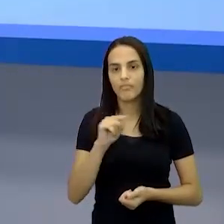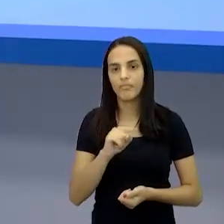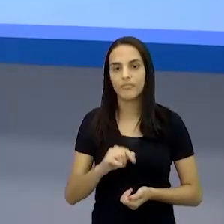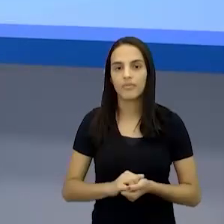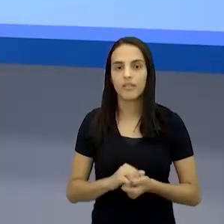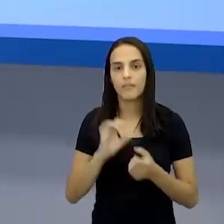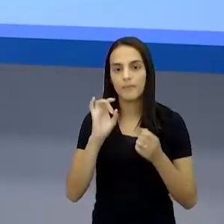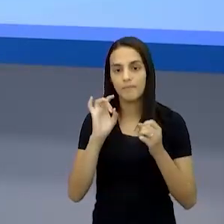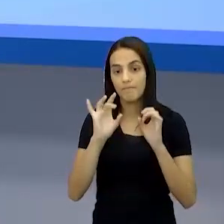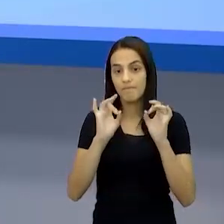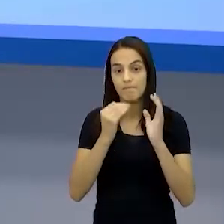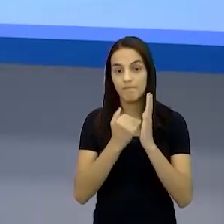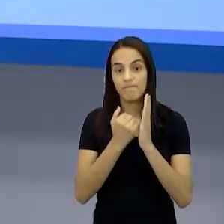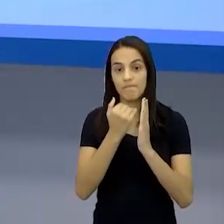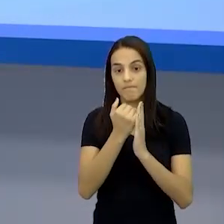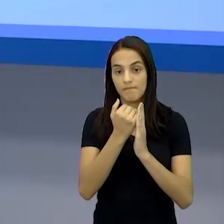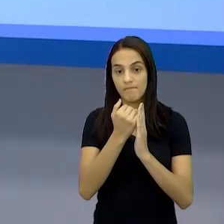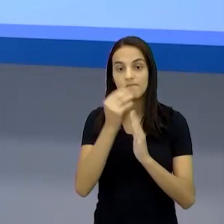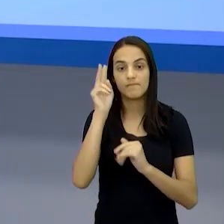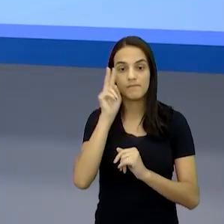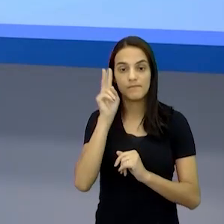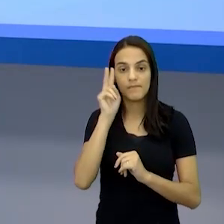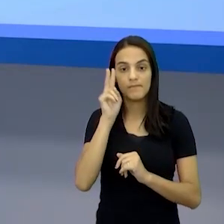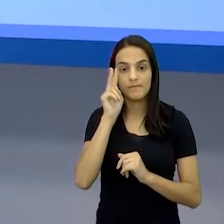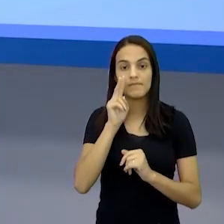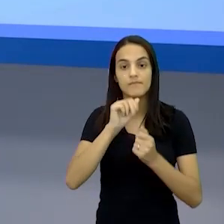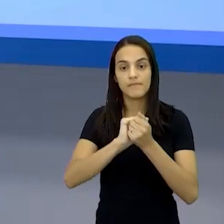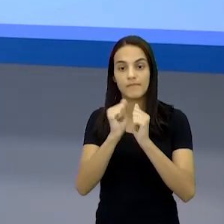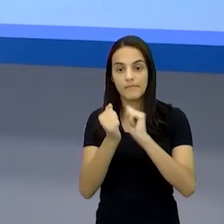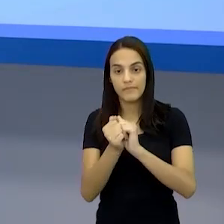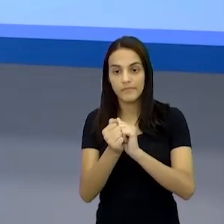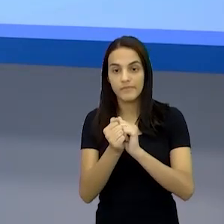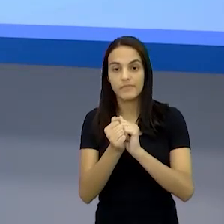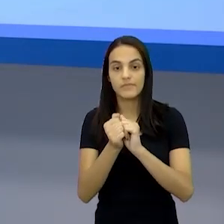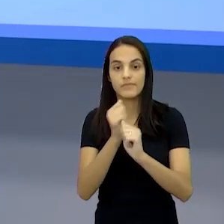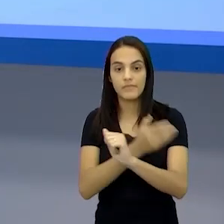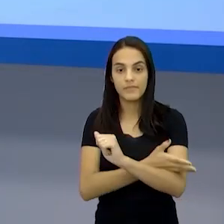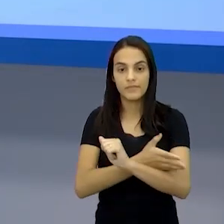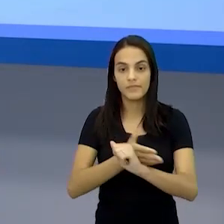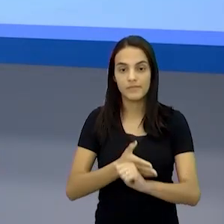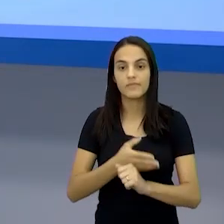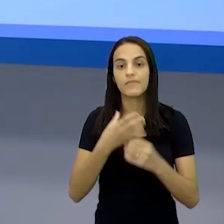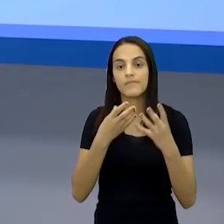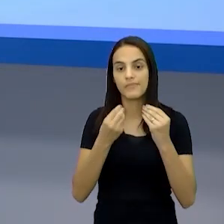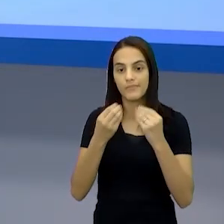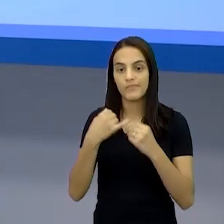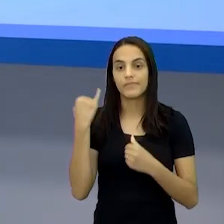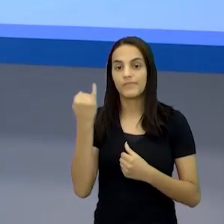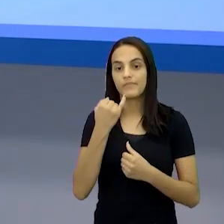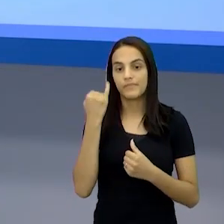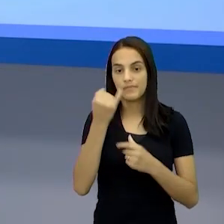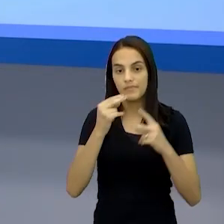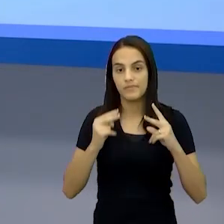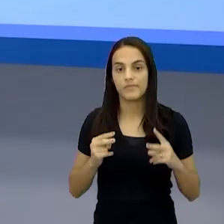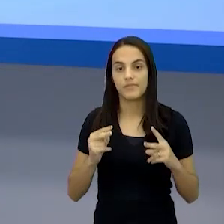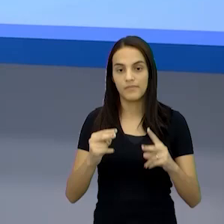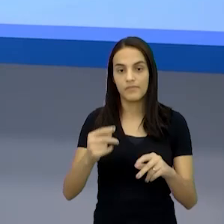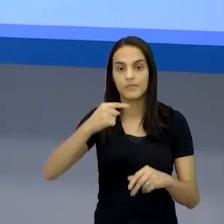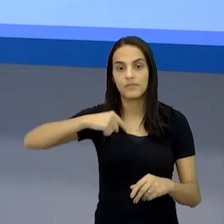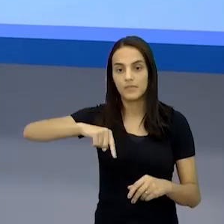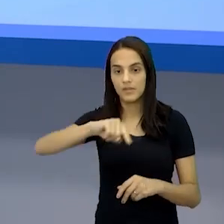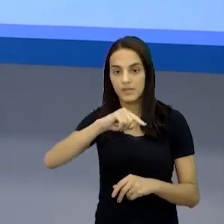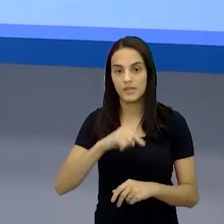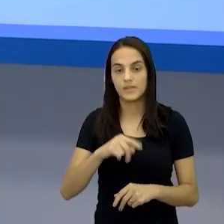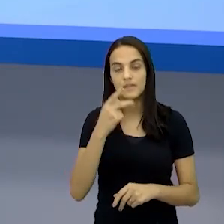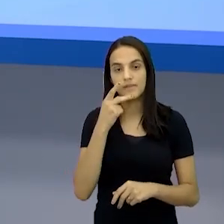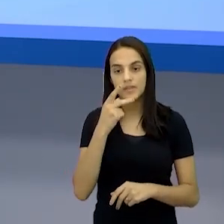né, cada vez mais, né, se lembrando aí, se adaptando, se habituando, e é muito importante sempre a gente estar retratando